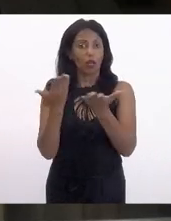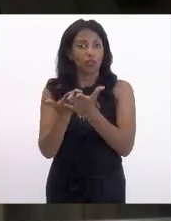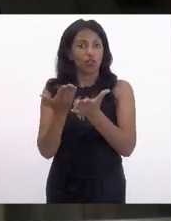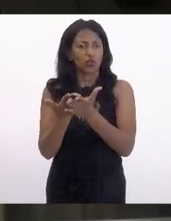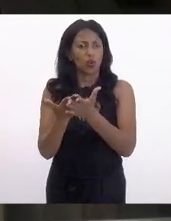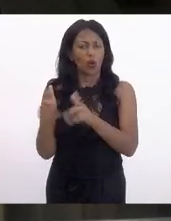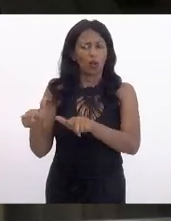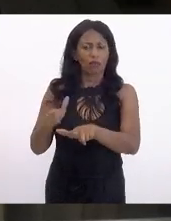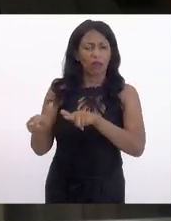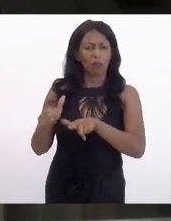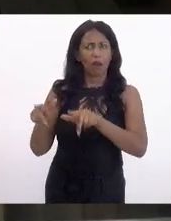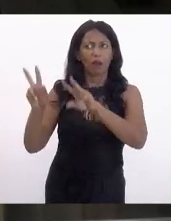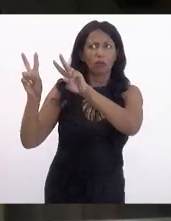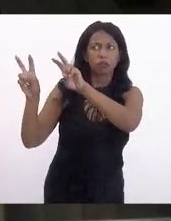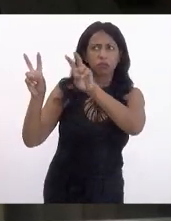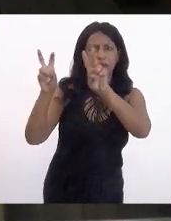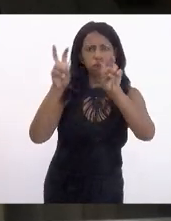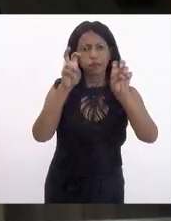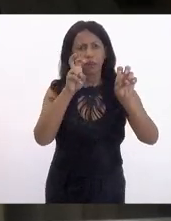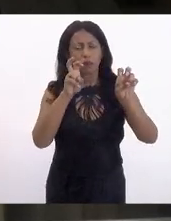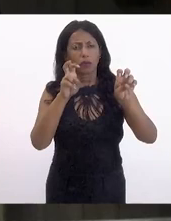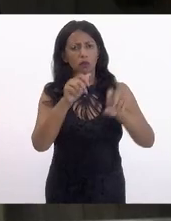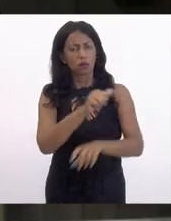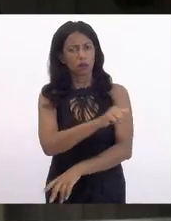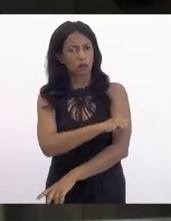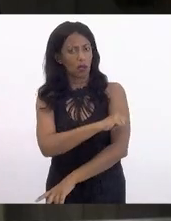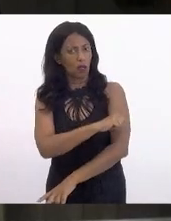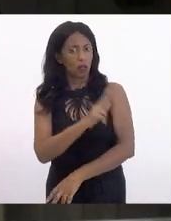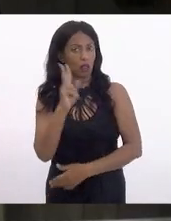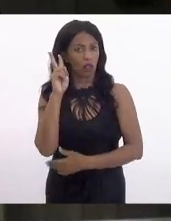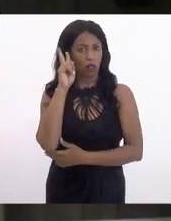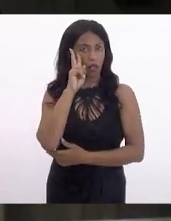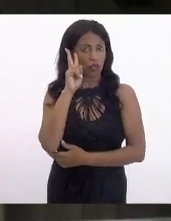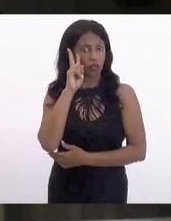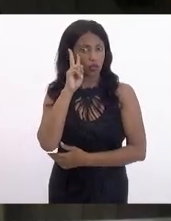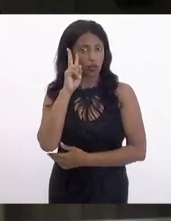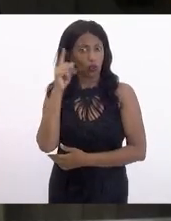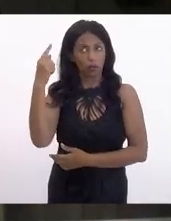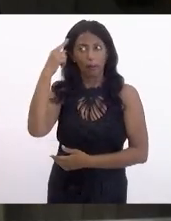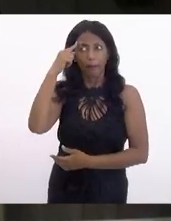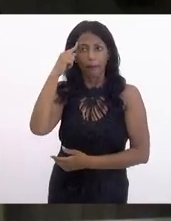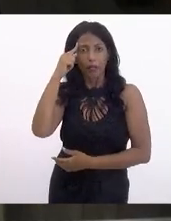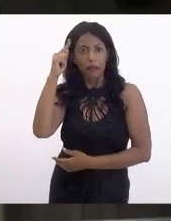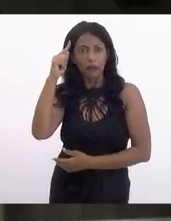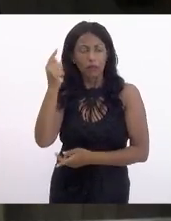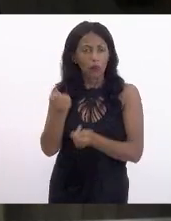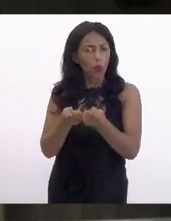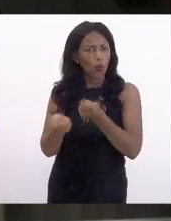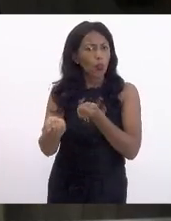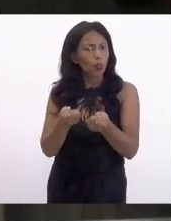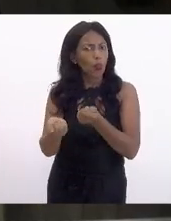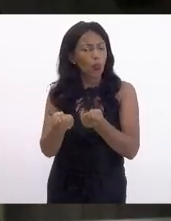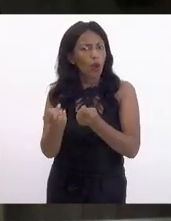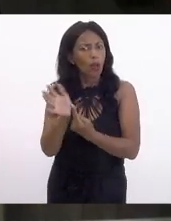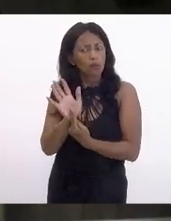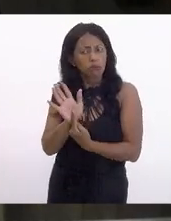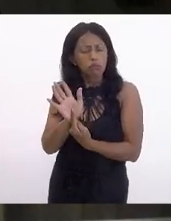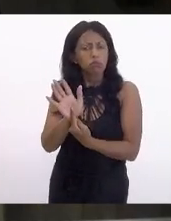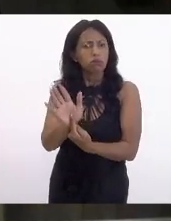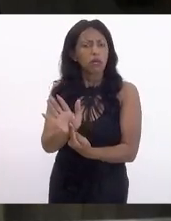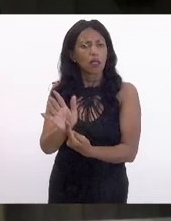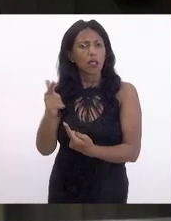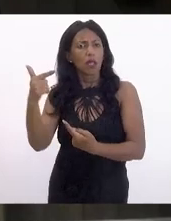trabalho entre outros temas com seus alunos na história do pensamento econômico ela menciona